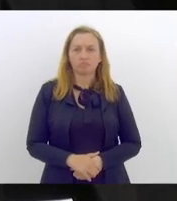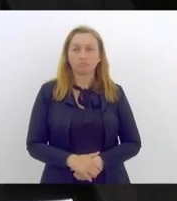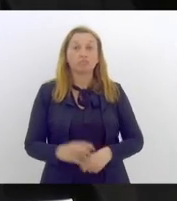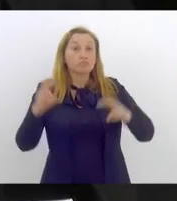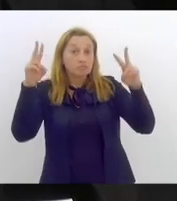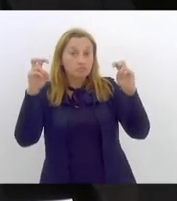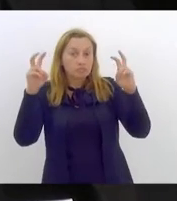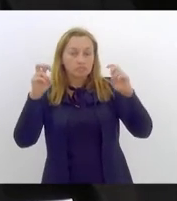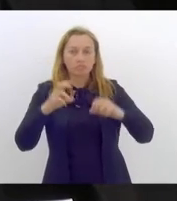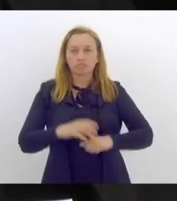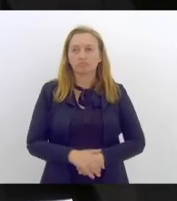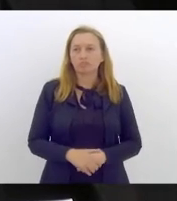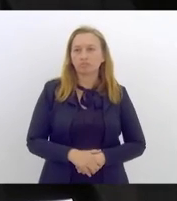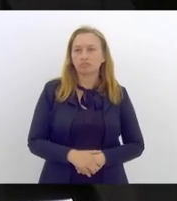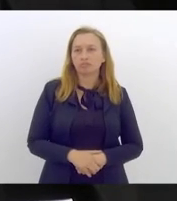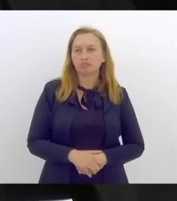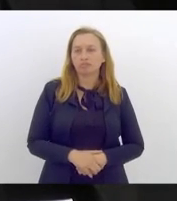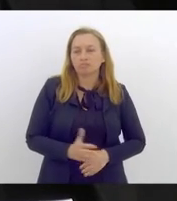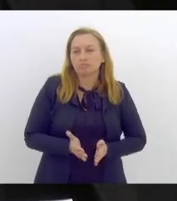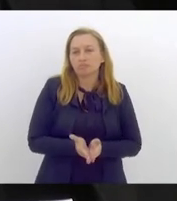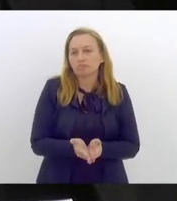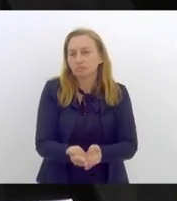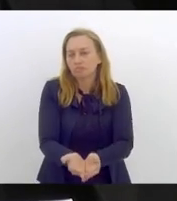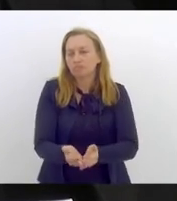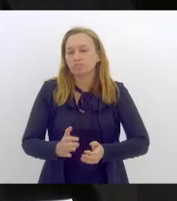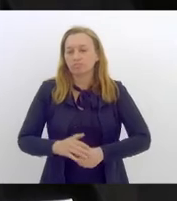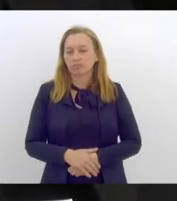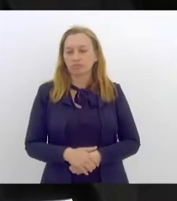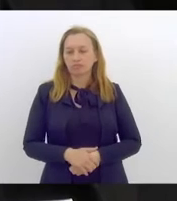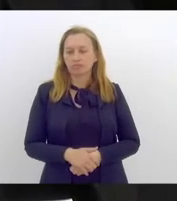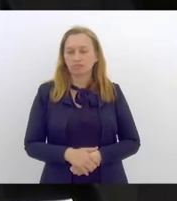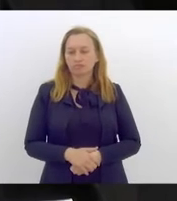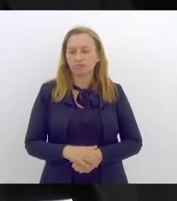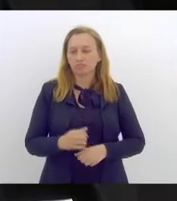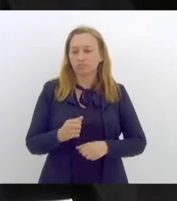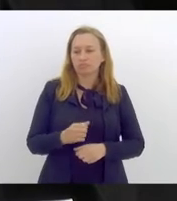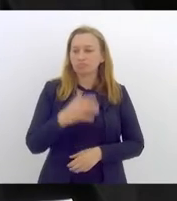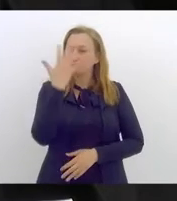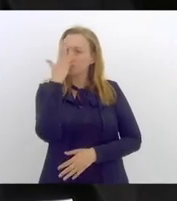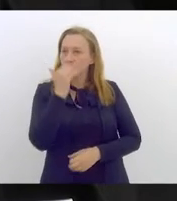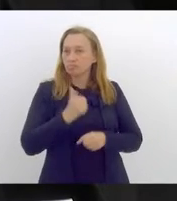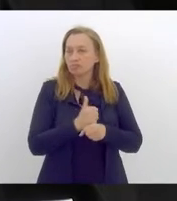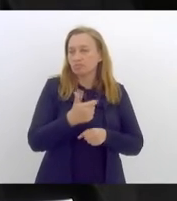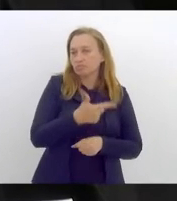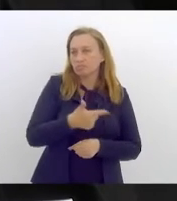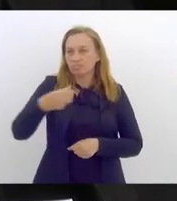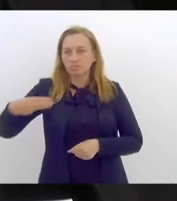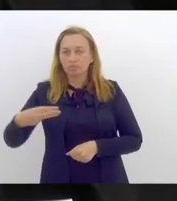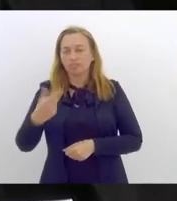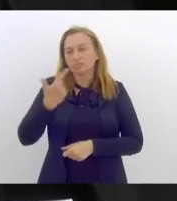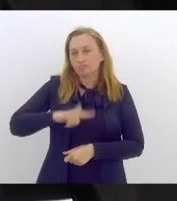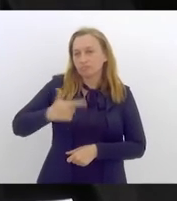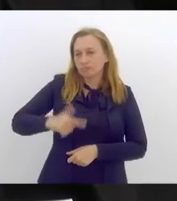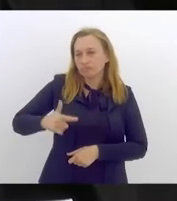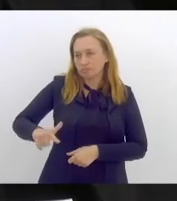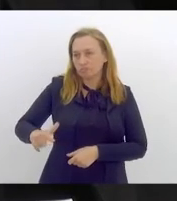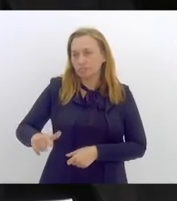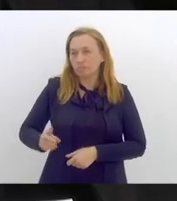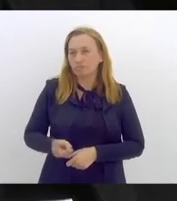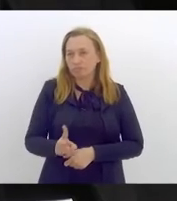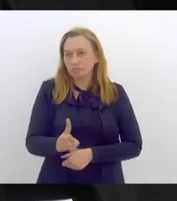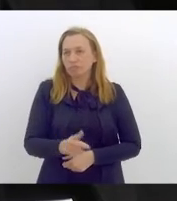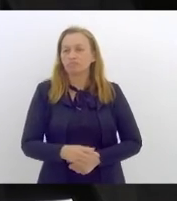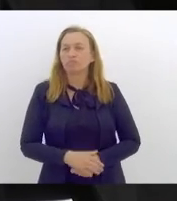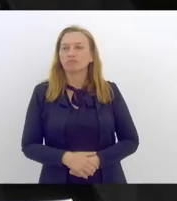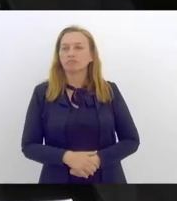questão do transporte por barca, do transporte aquaviário, a partir de fevereiro de 2023. Tenho repetido isso aqui